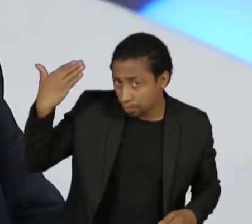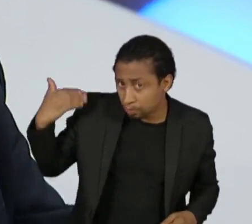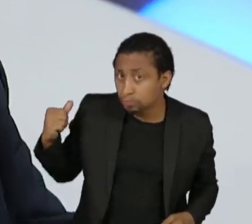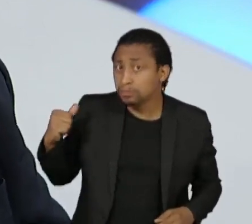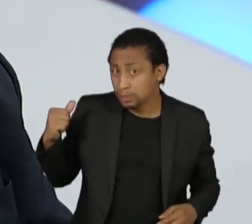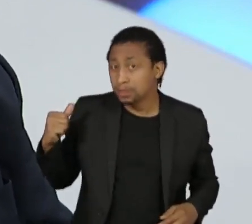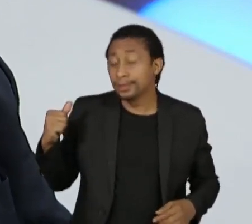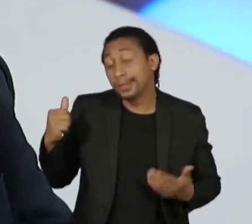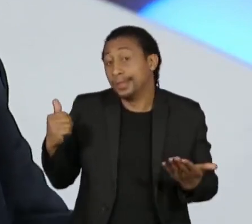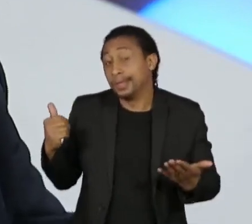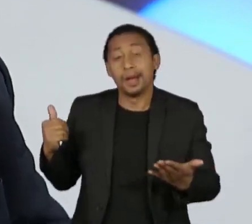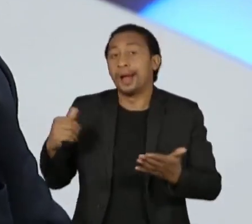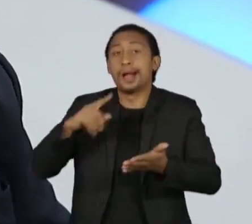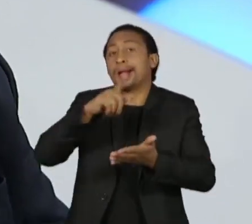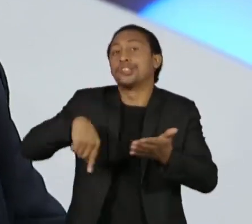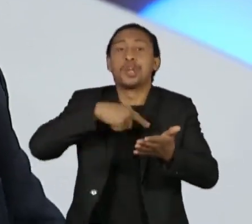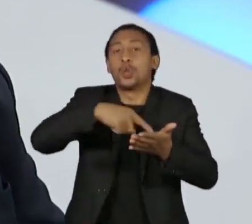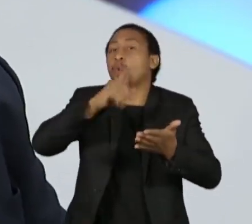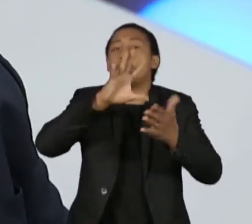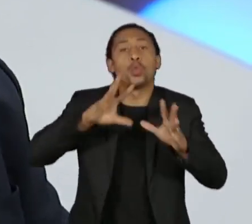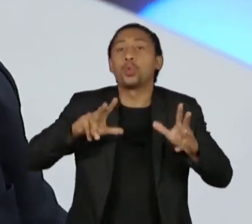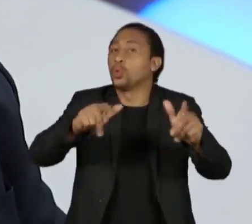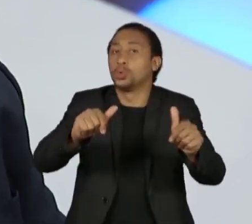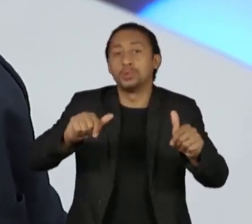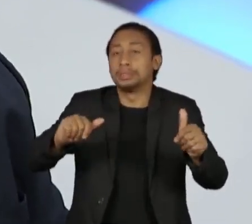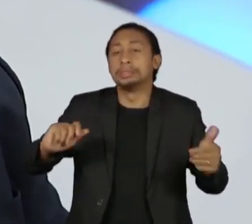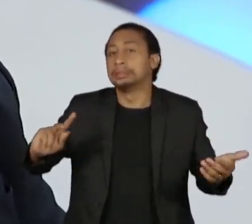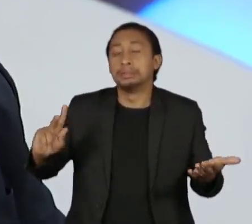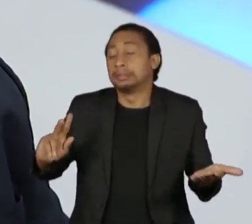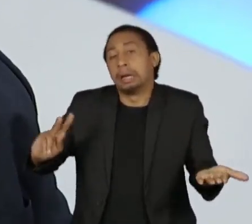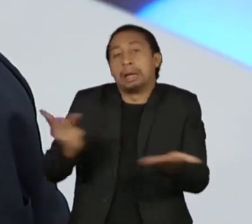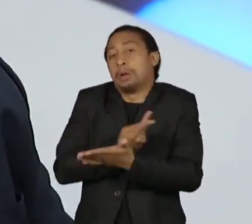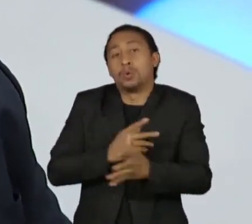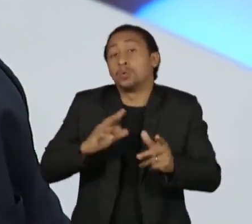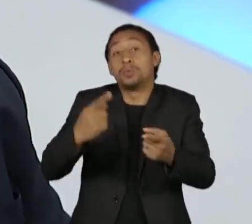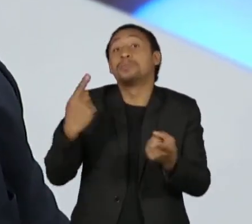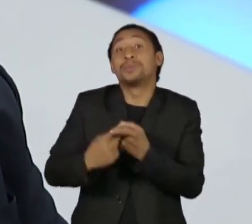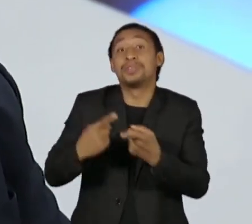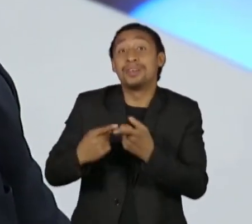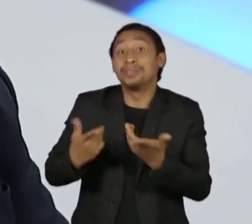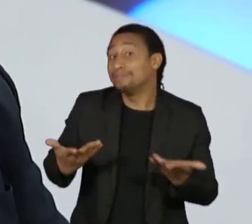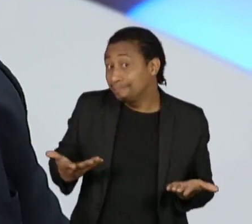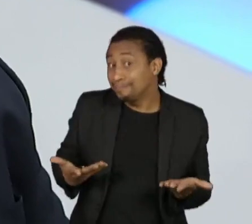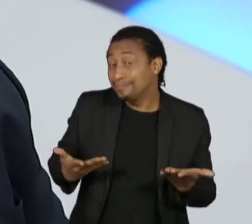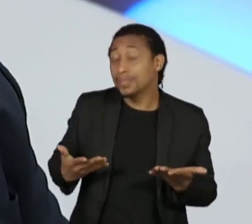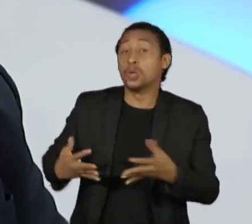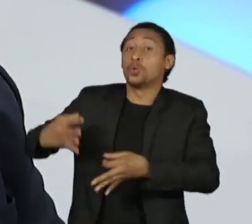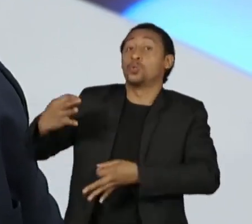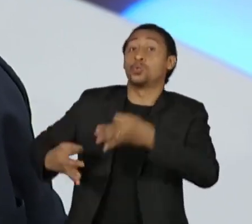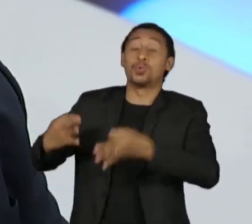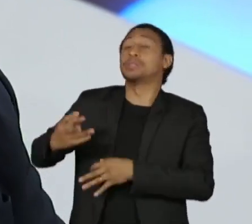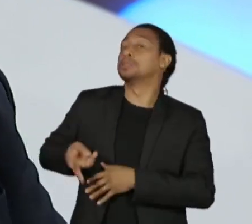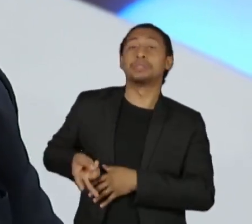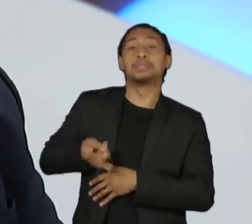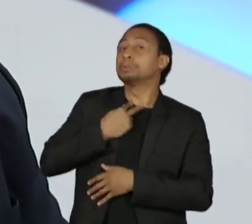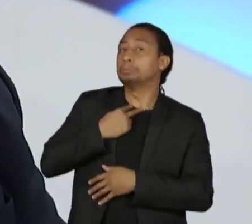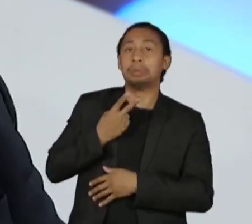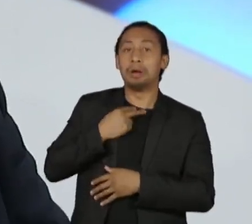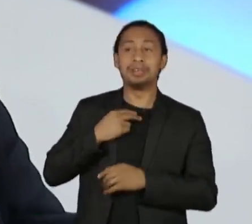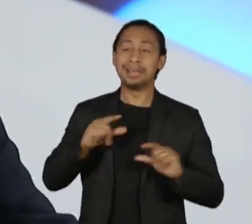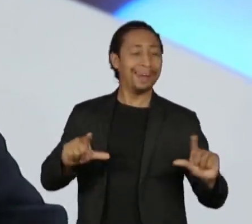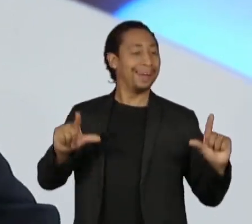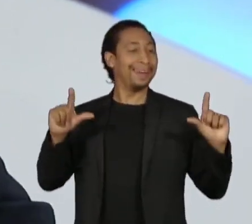anulado tudo foi povo abaixo Exatamente porque o juiz não pode ser encantado com a sua voz